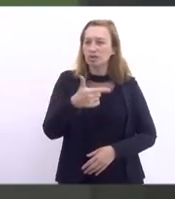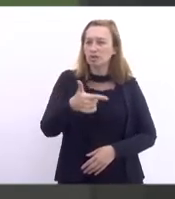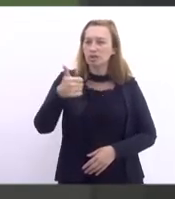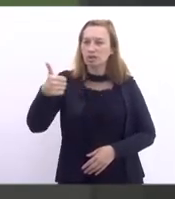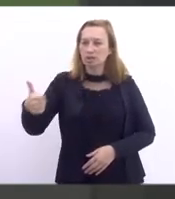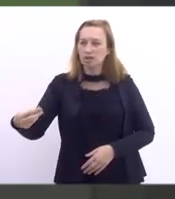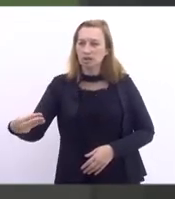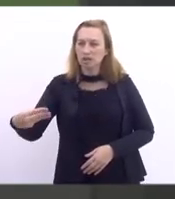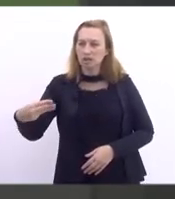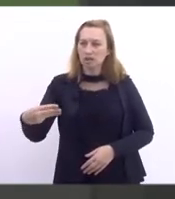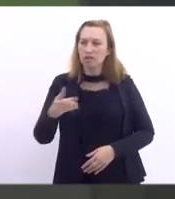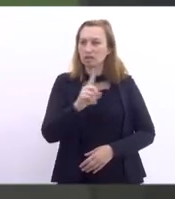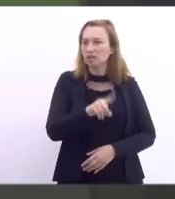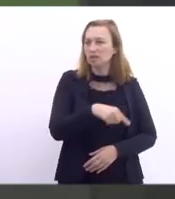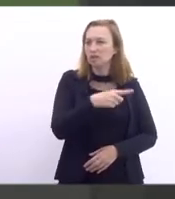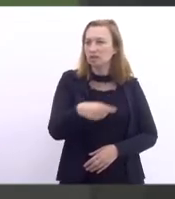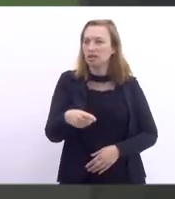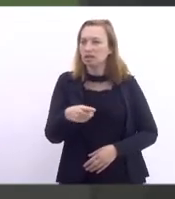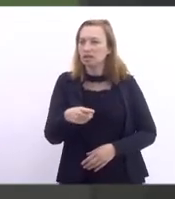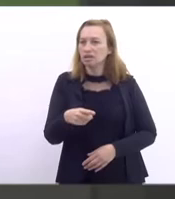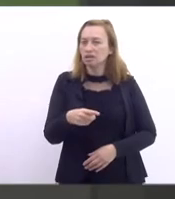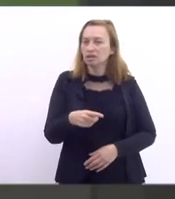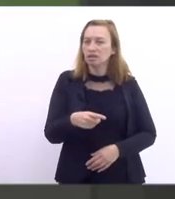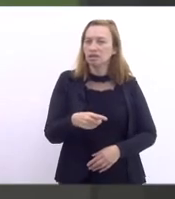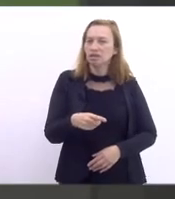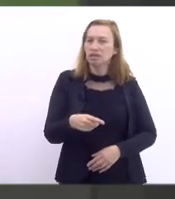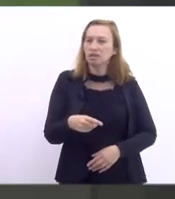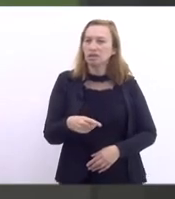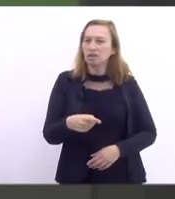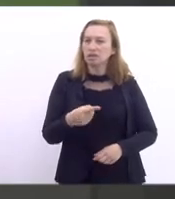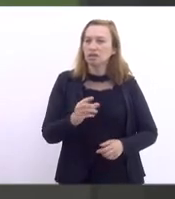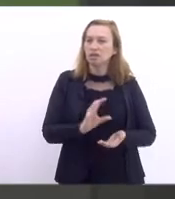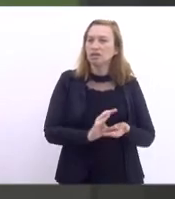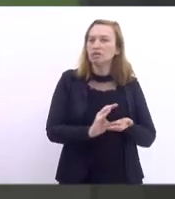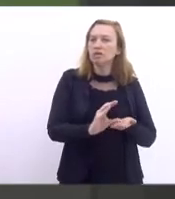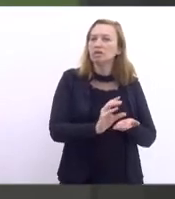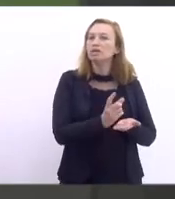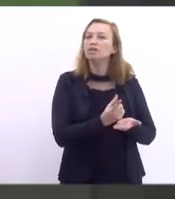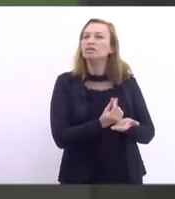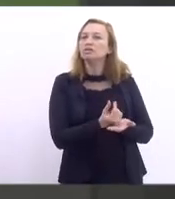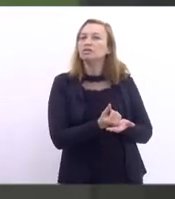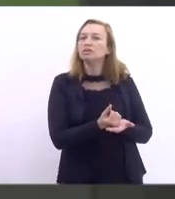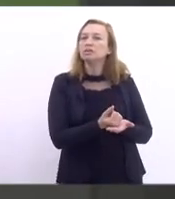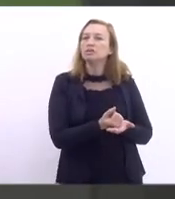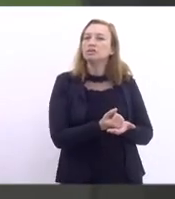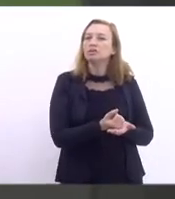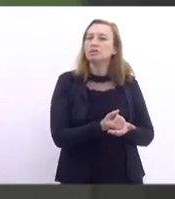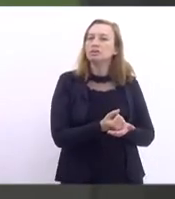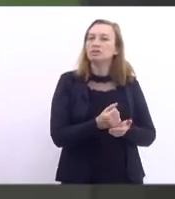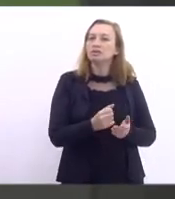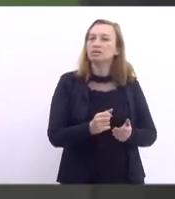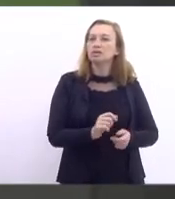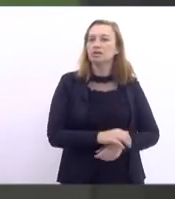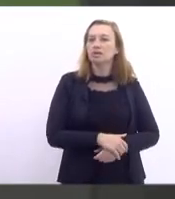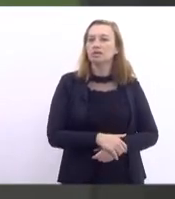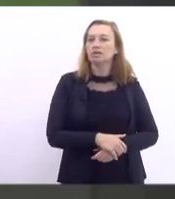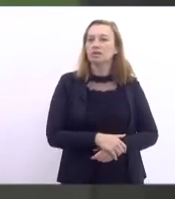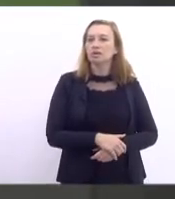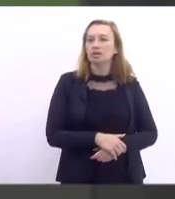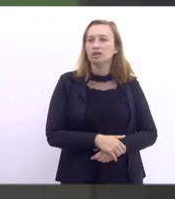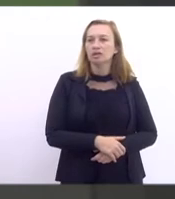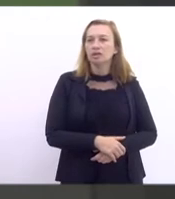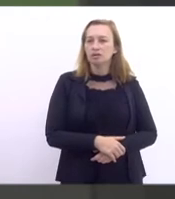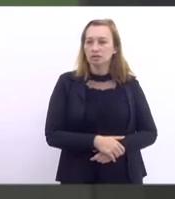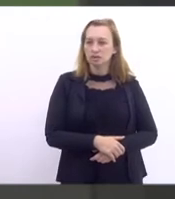cancelando os outras ações orçamentárias é com fonte de recurso de operações de crédito Originalmente destinadas